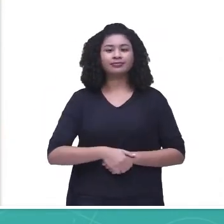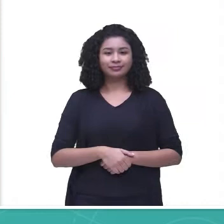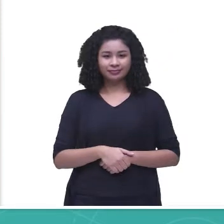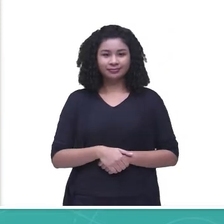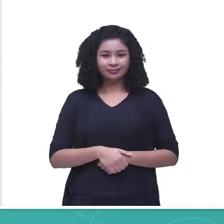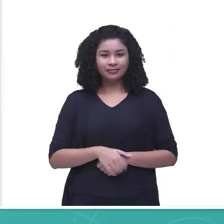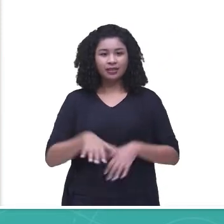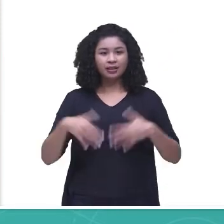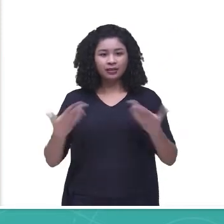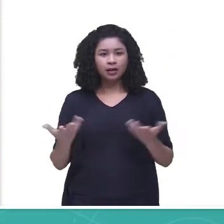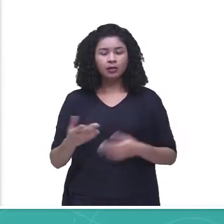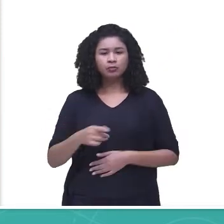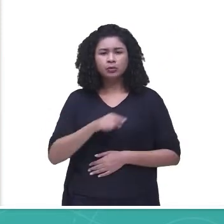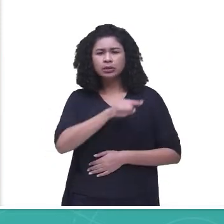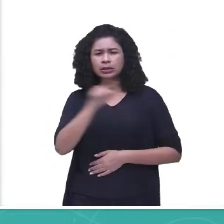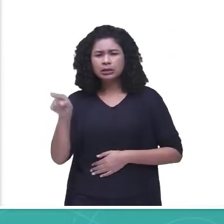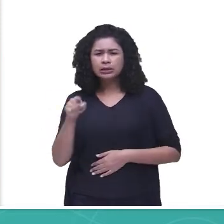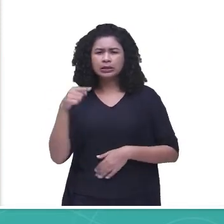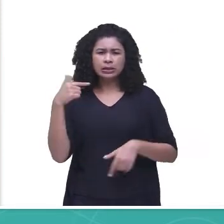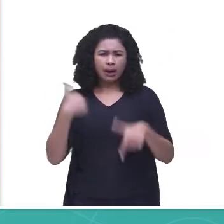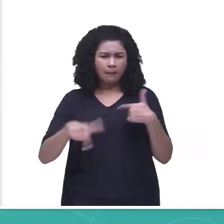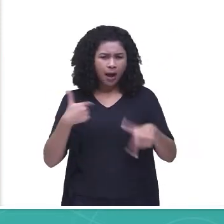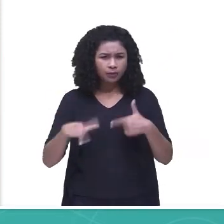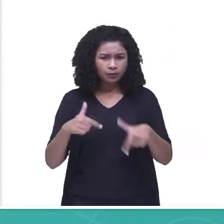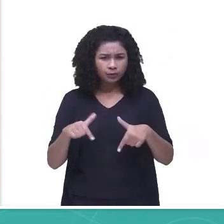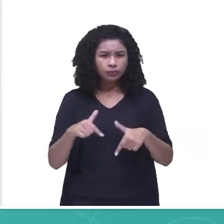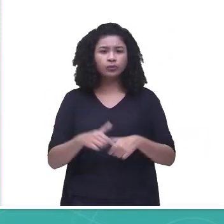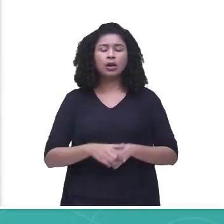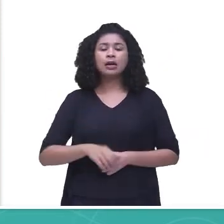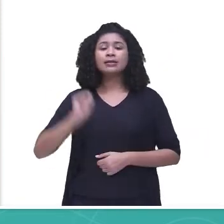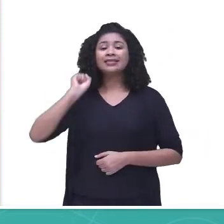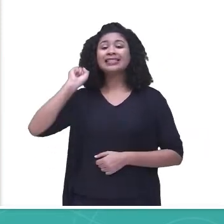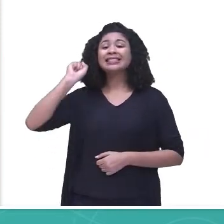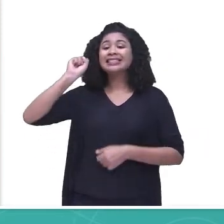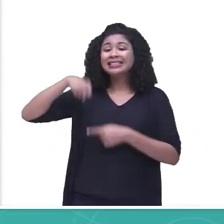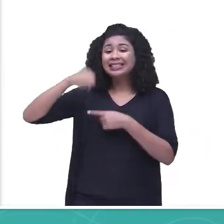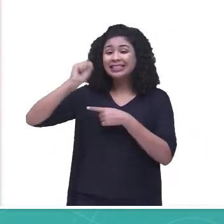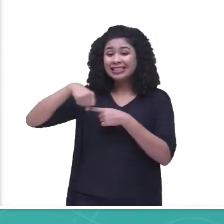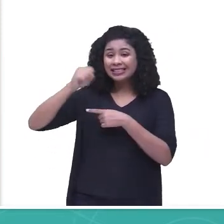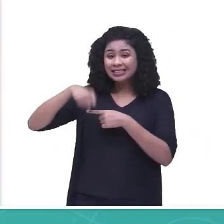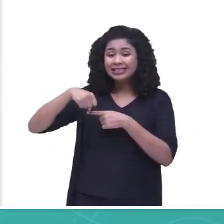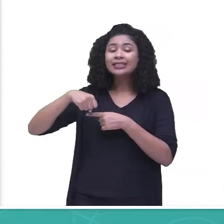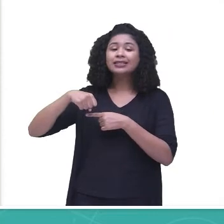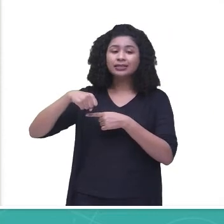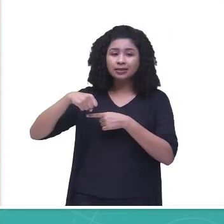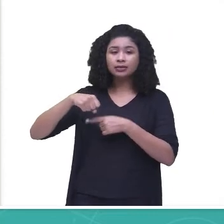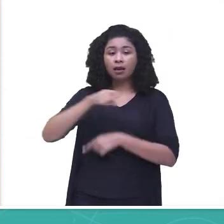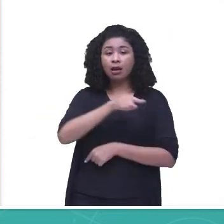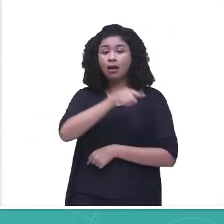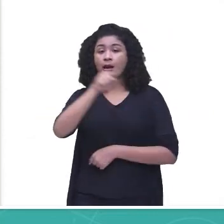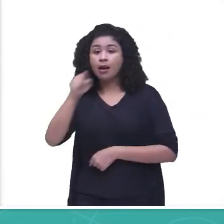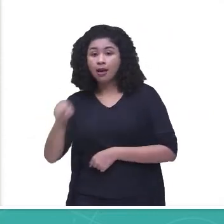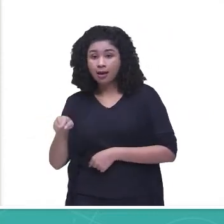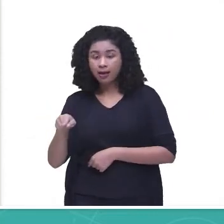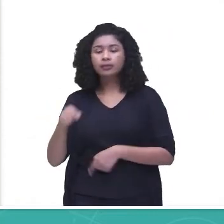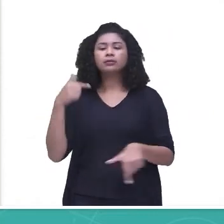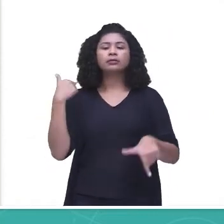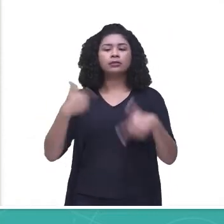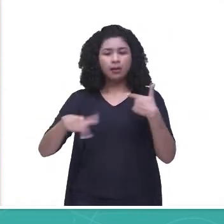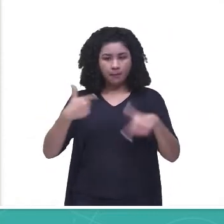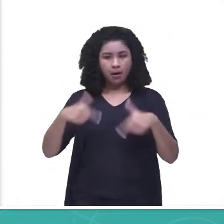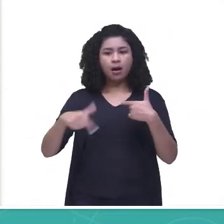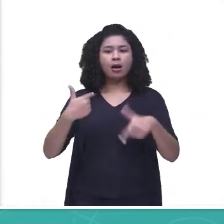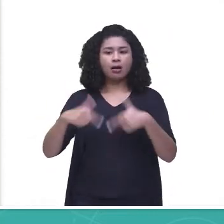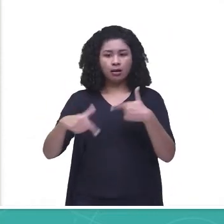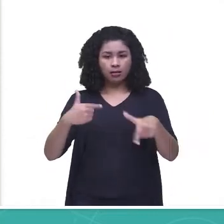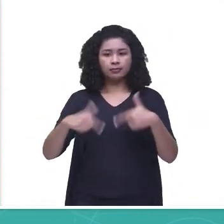o verbo que eu utilizei na pergunta. Então, eu estou ratificando essa resposta. Sim, eles ou elas trabalham. Na